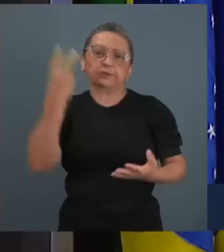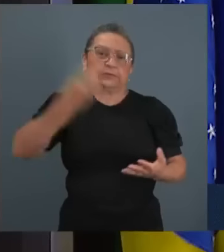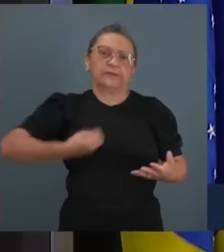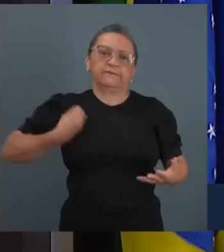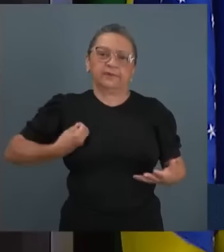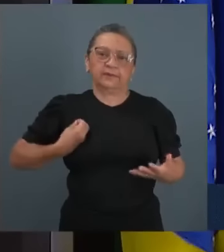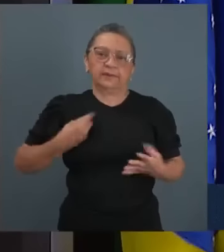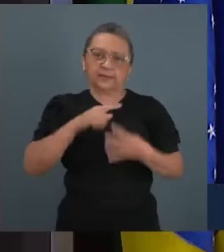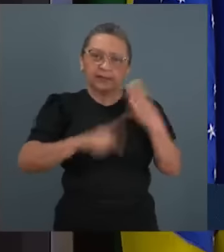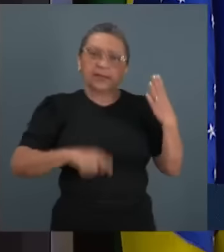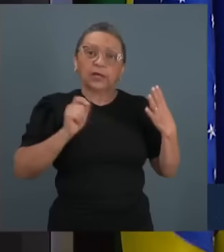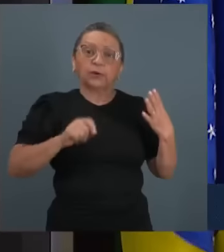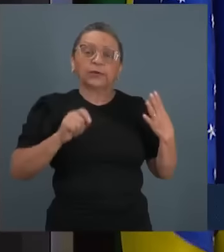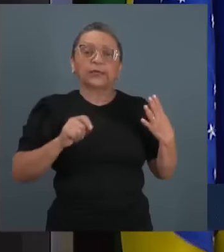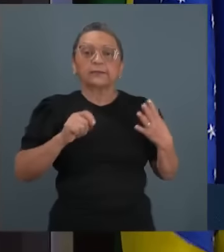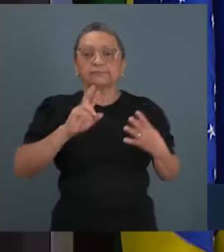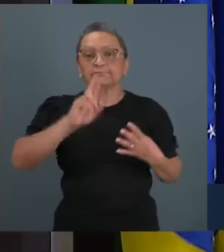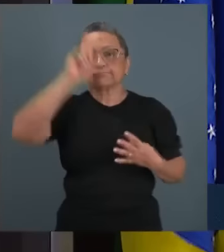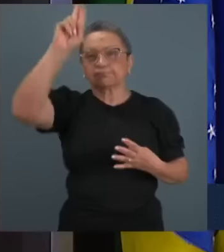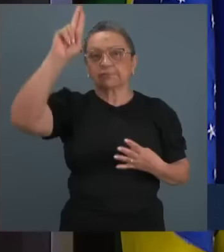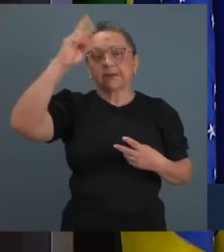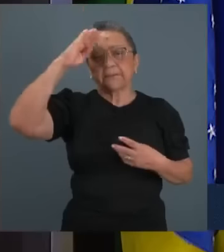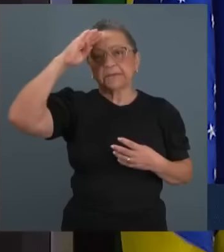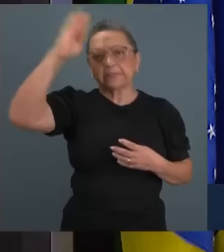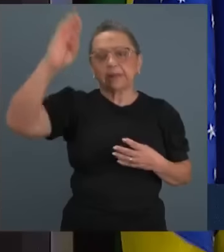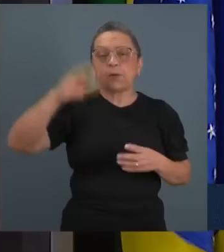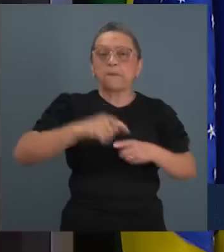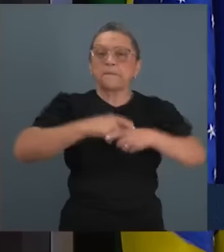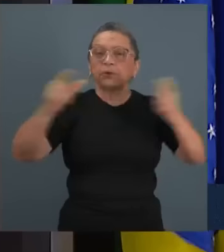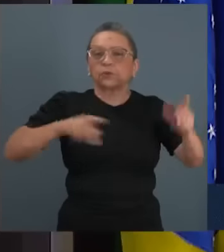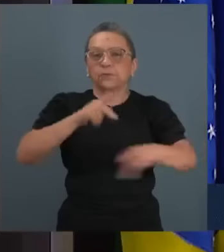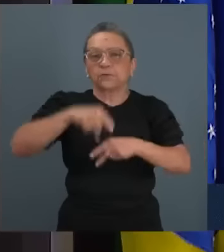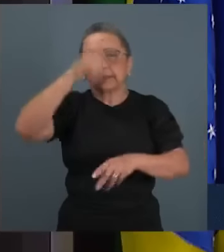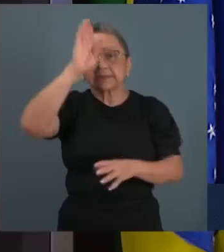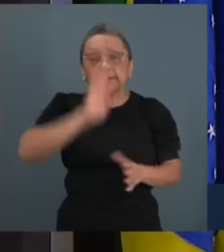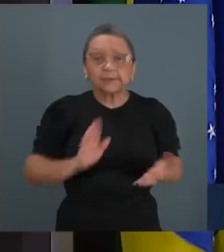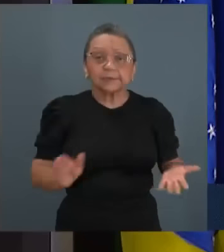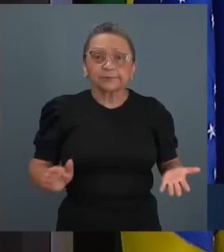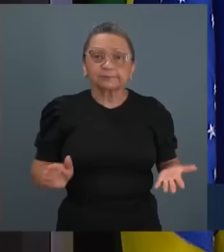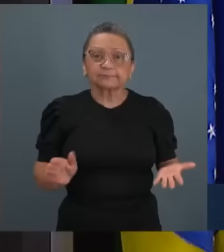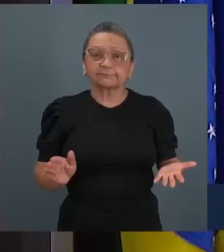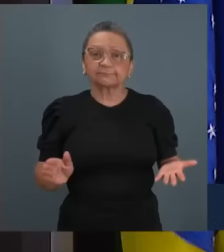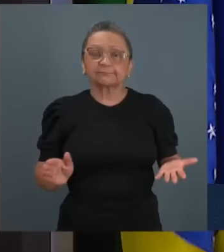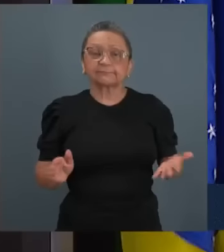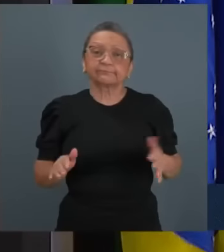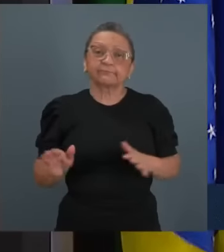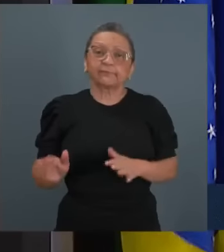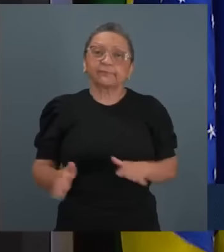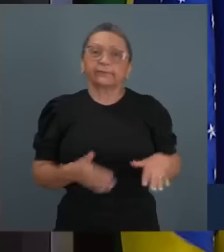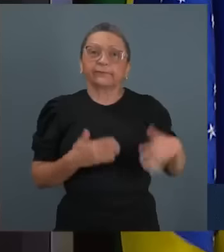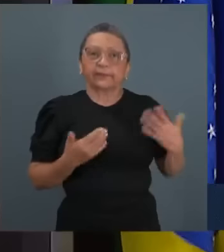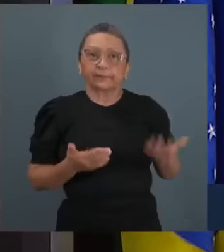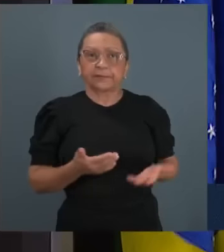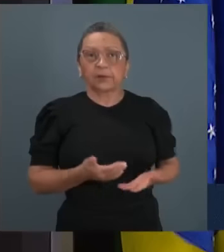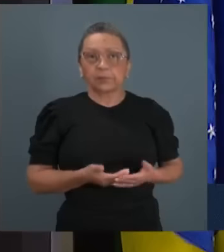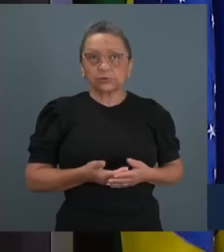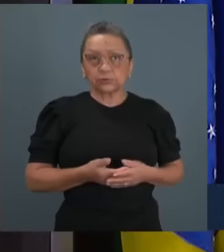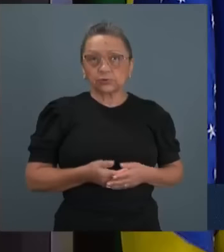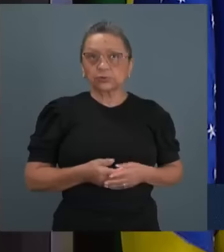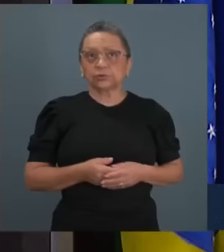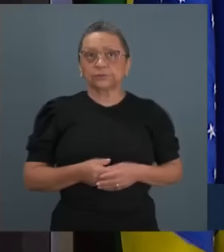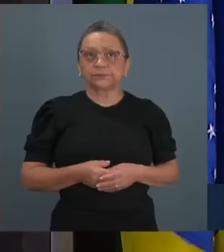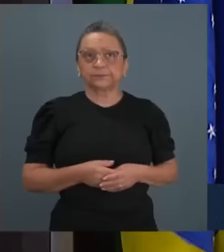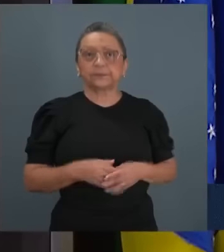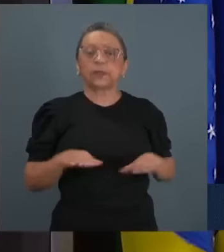que é o que rege a ampla maioria do povo brasileiro. Então, é